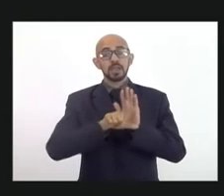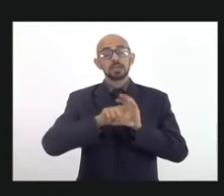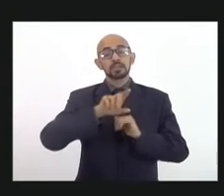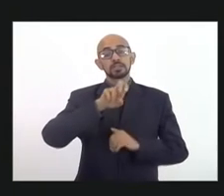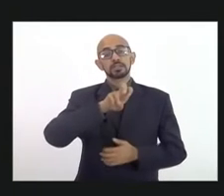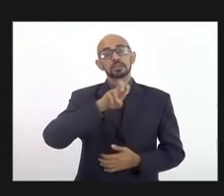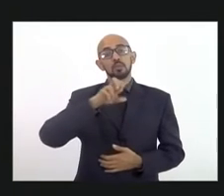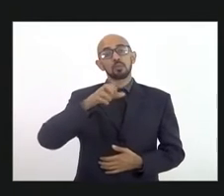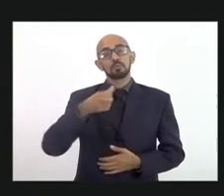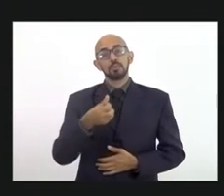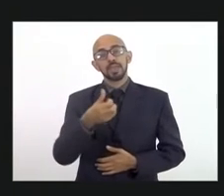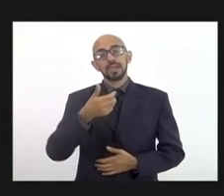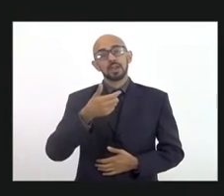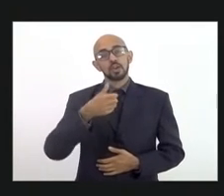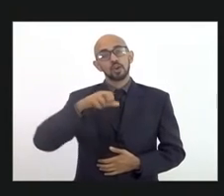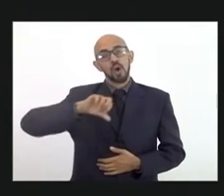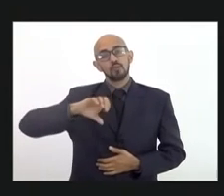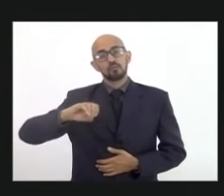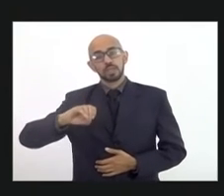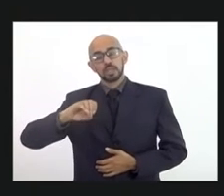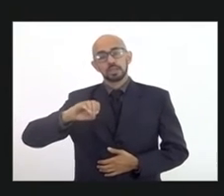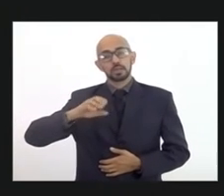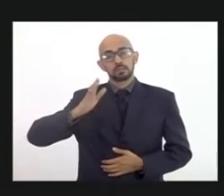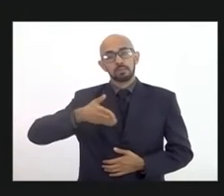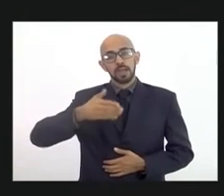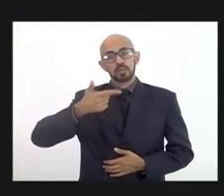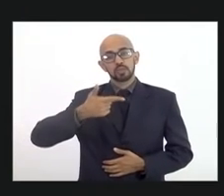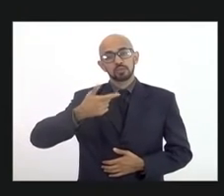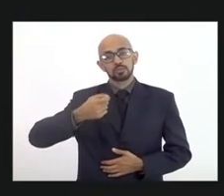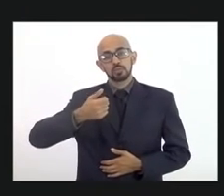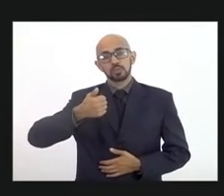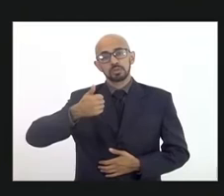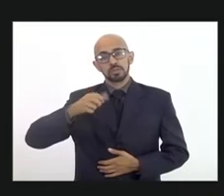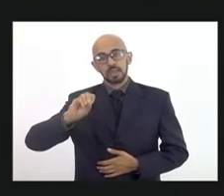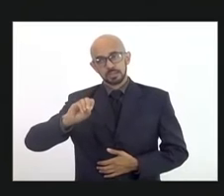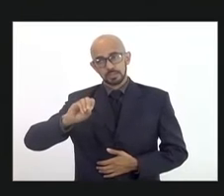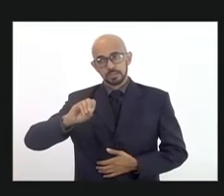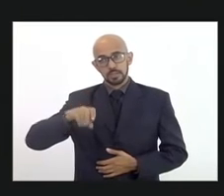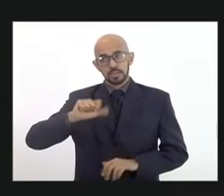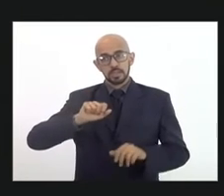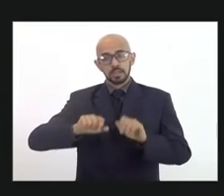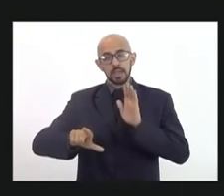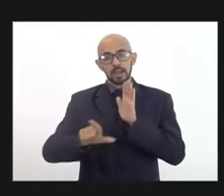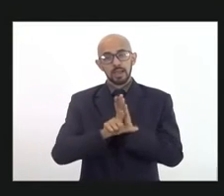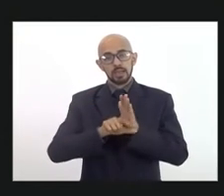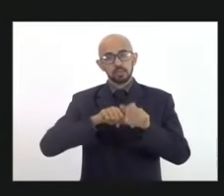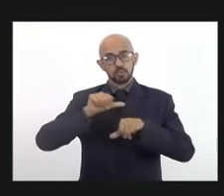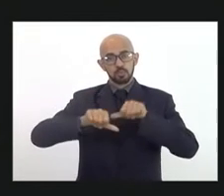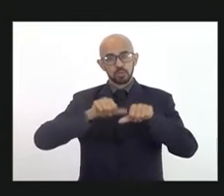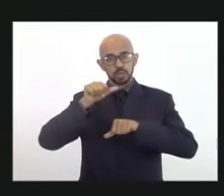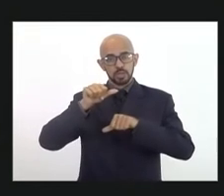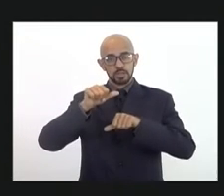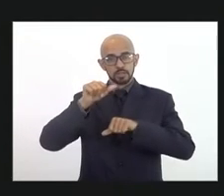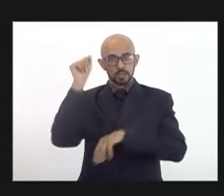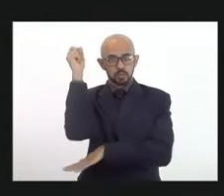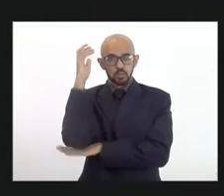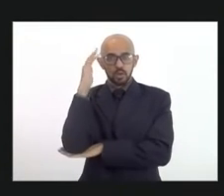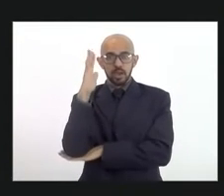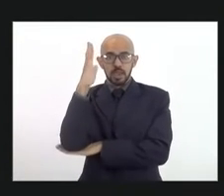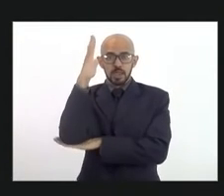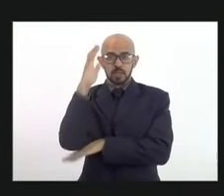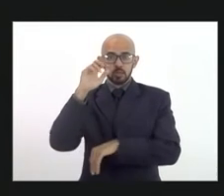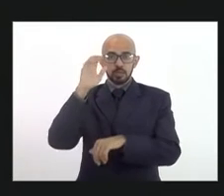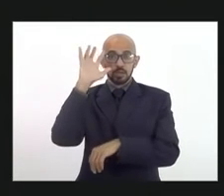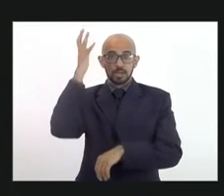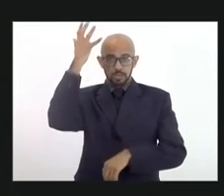de 2010, que institui a política estadual sobre mudança global do clima e desenvolvimento sustentável. Duas semanas a gente